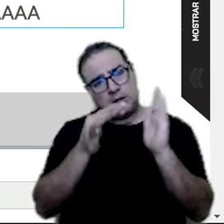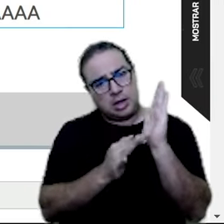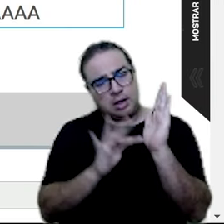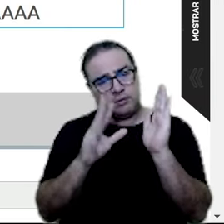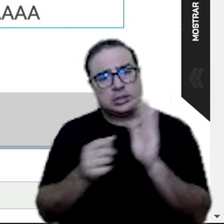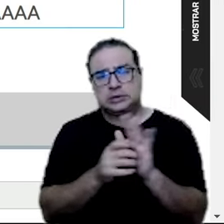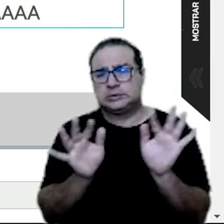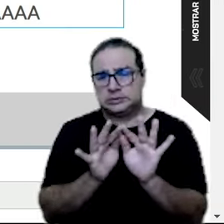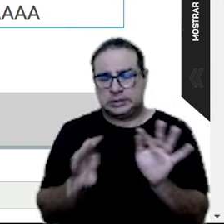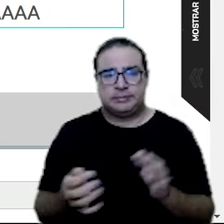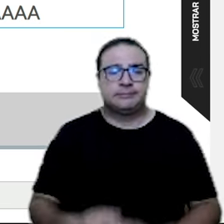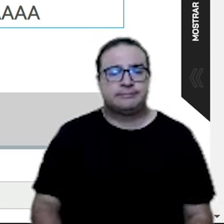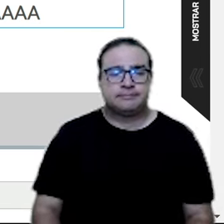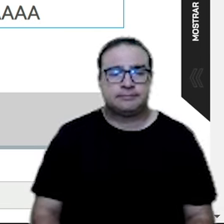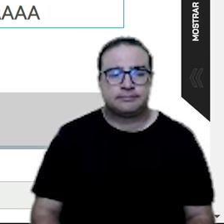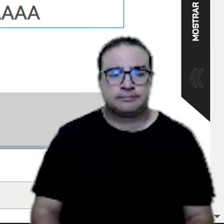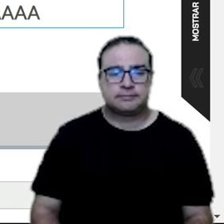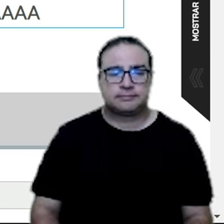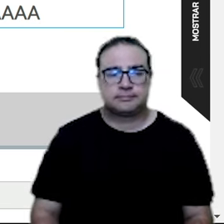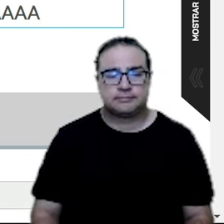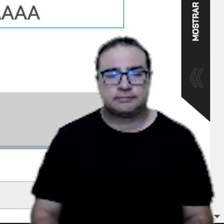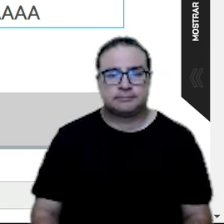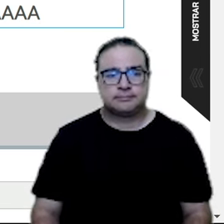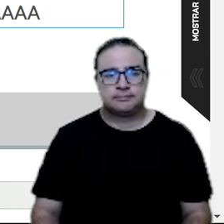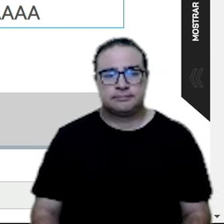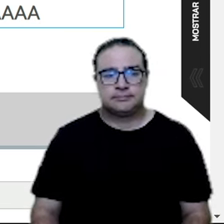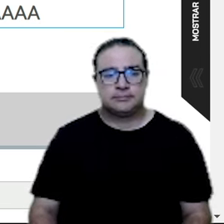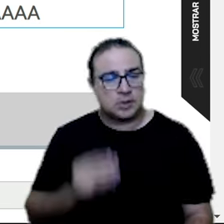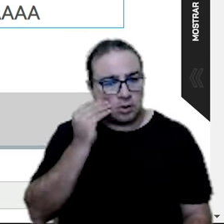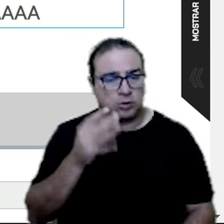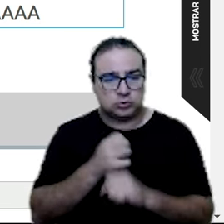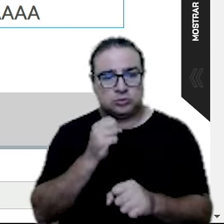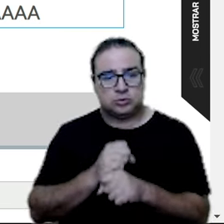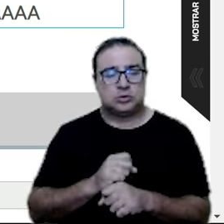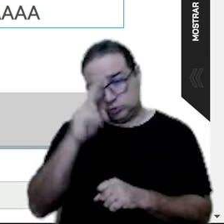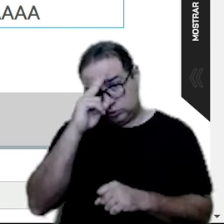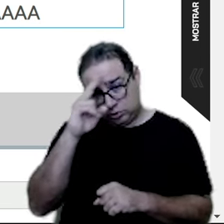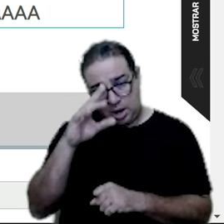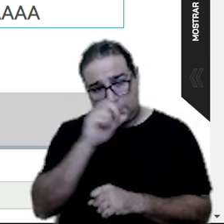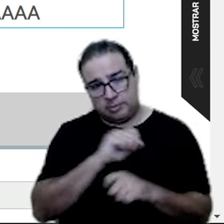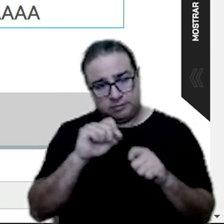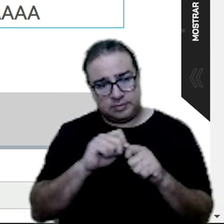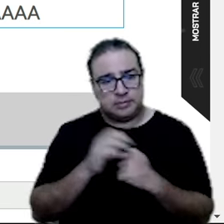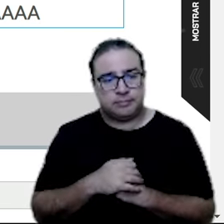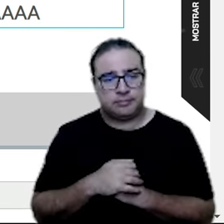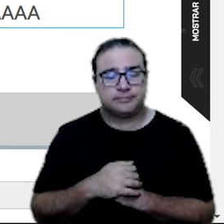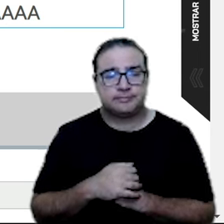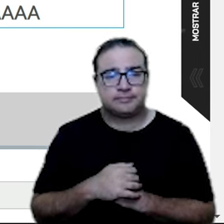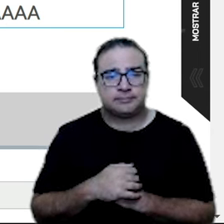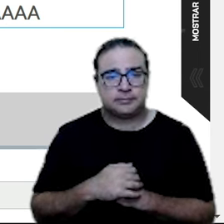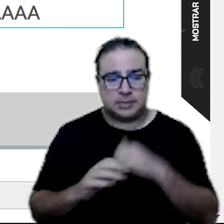saída simples assim mesmo vamos tentar aqui numa mais ó sem ficar contando muita história vou